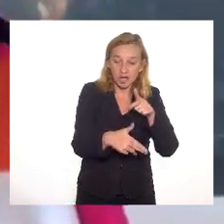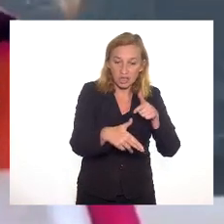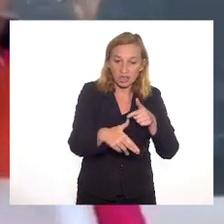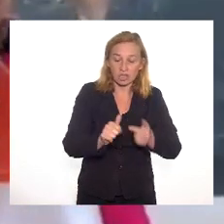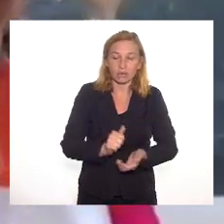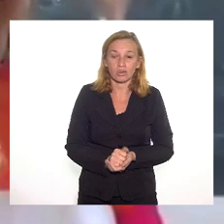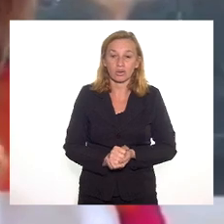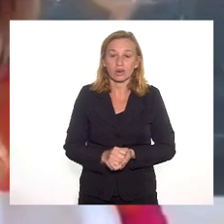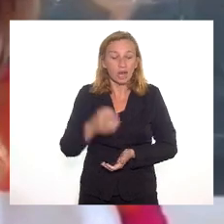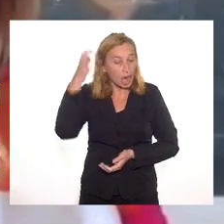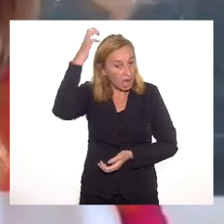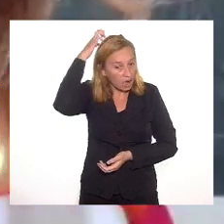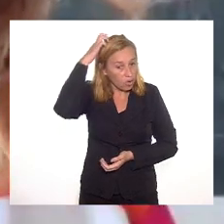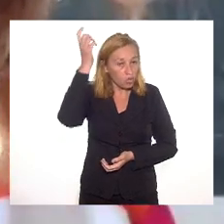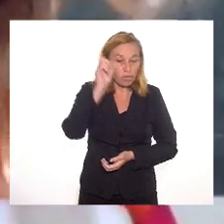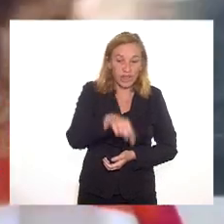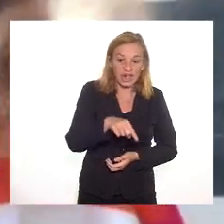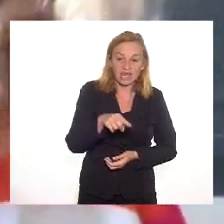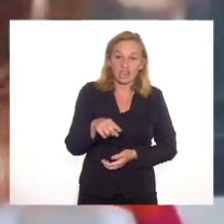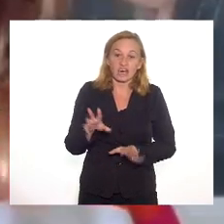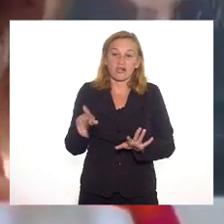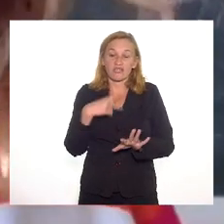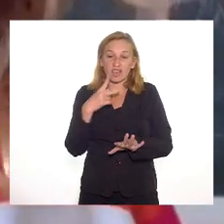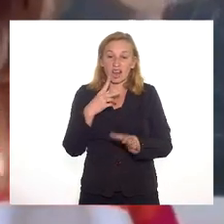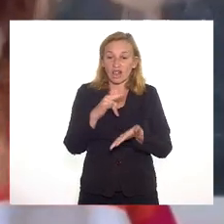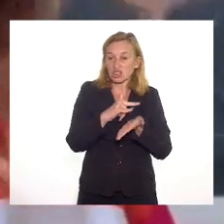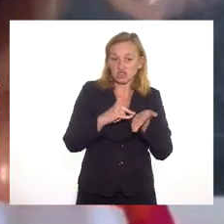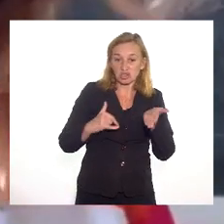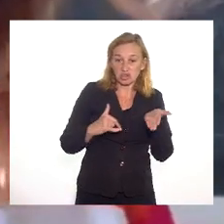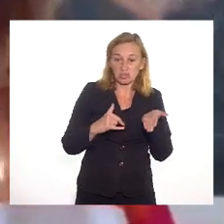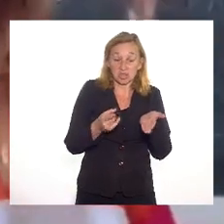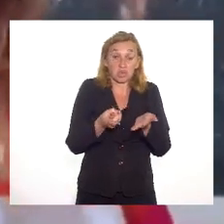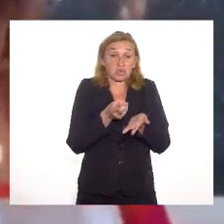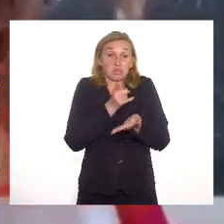dita e não adianta colocar os documentos em